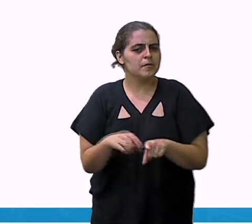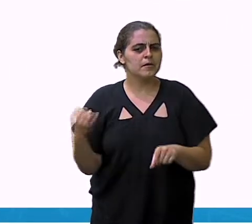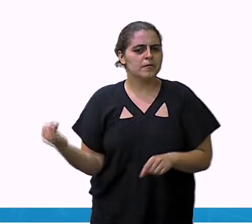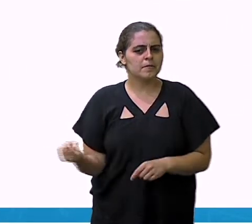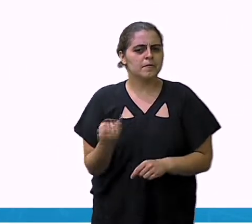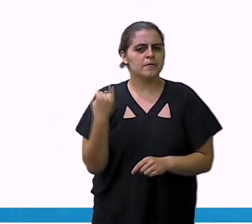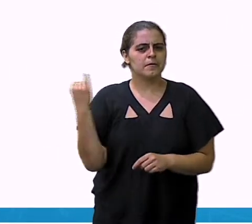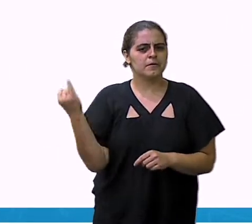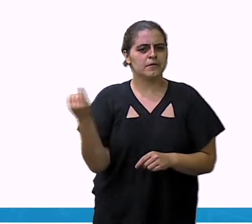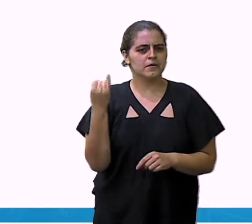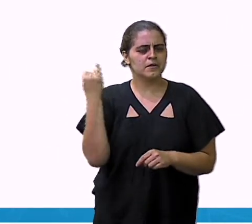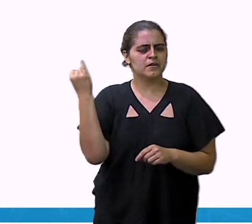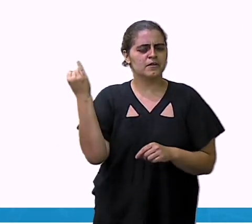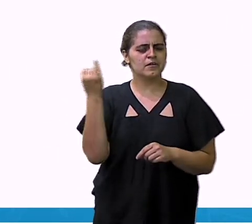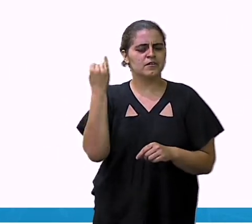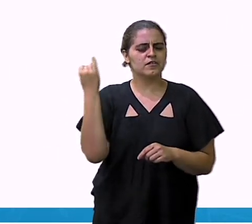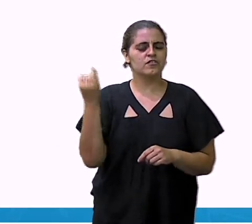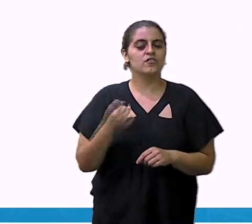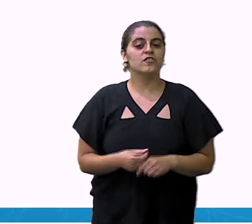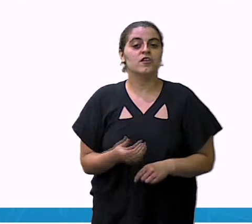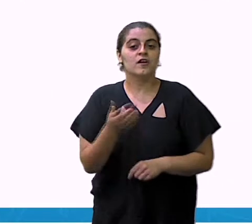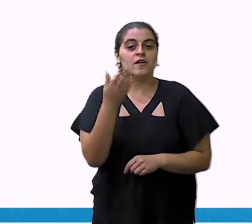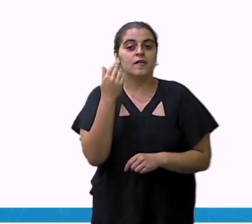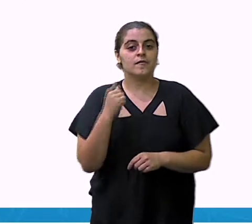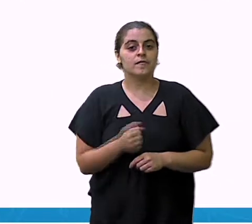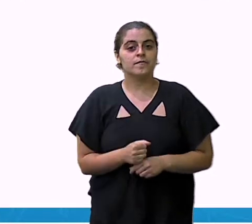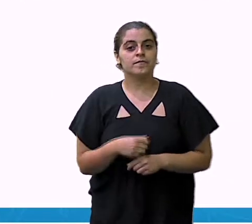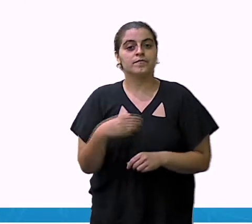ela é uma importante fonte de